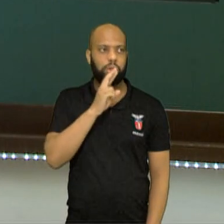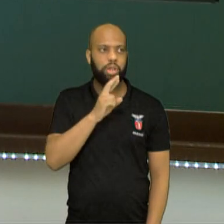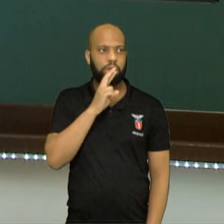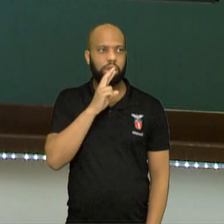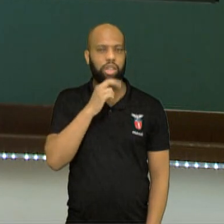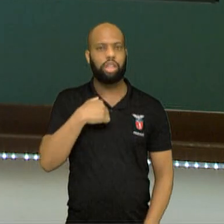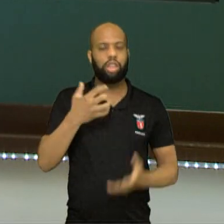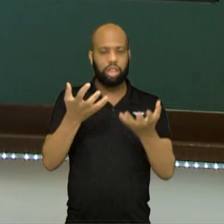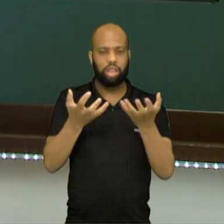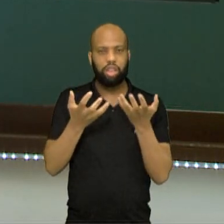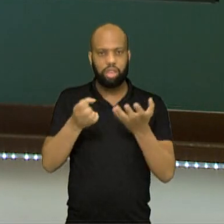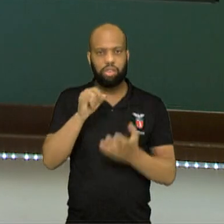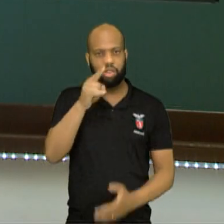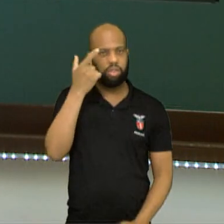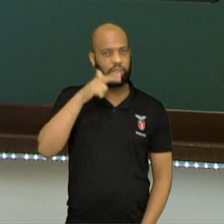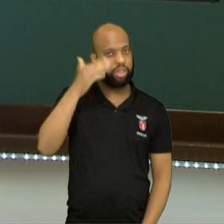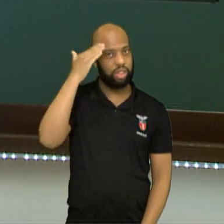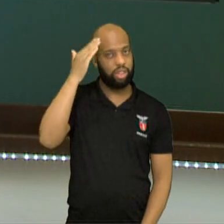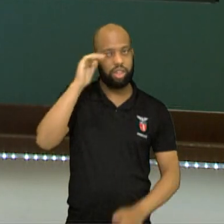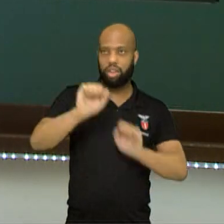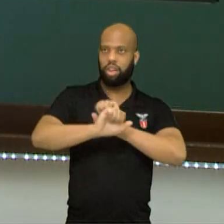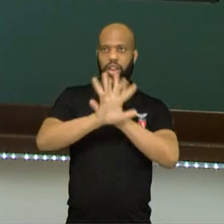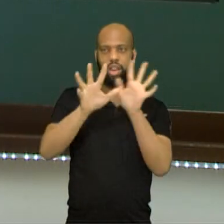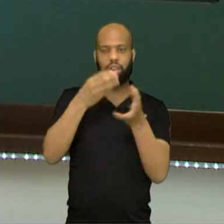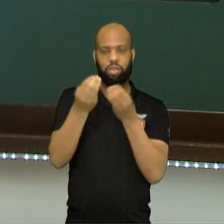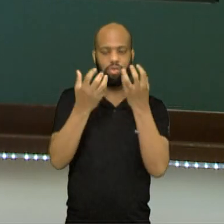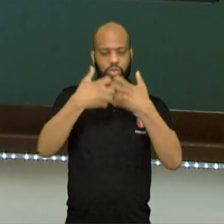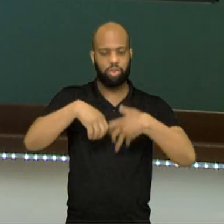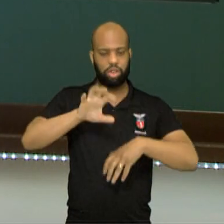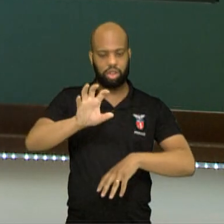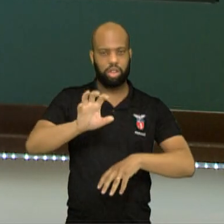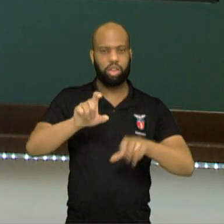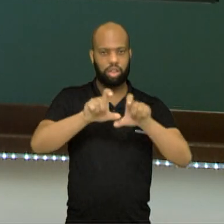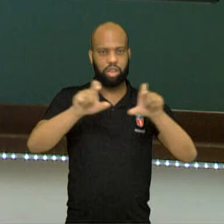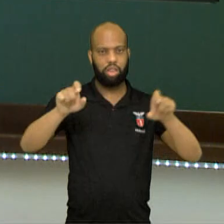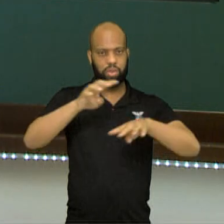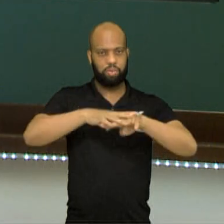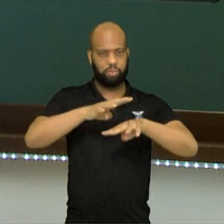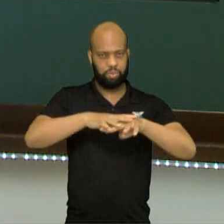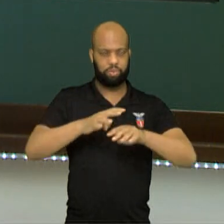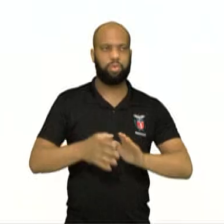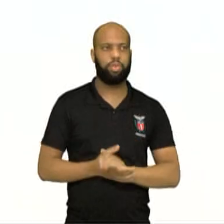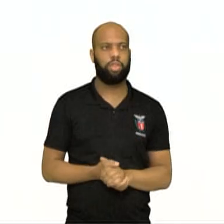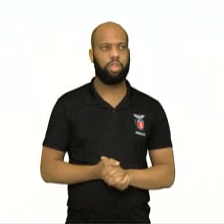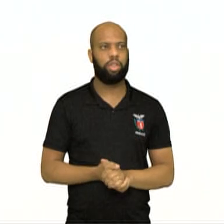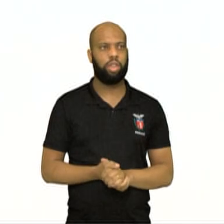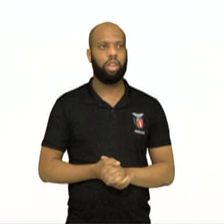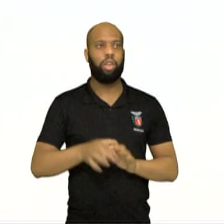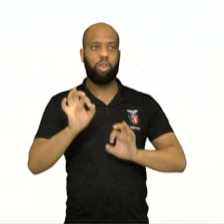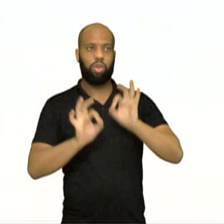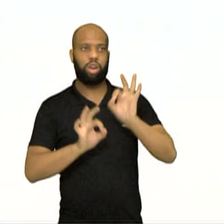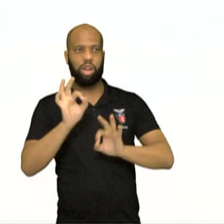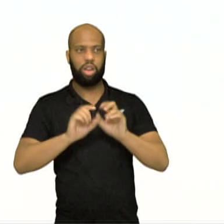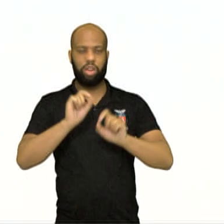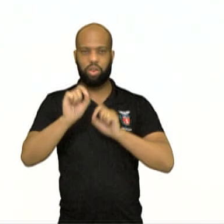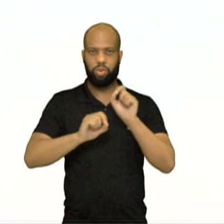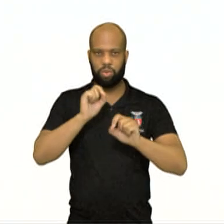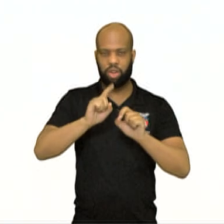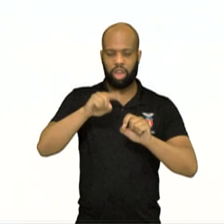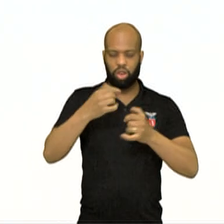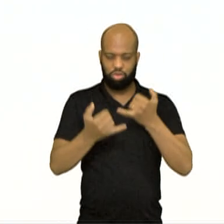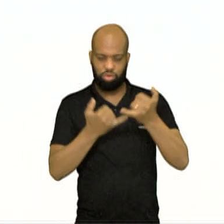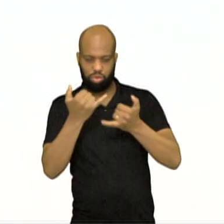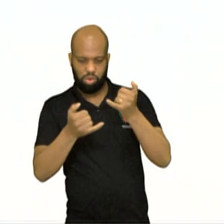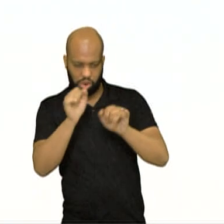que quero ver se você entendeu direitinho como é que funciona essa parte de tradução algébrica. Monte uma carta enigmática